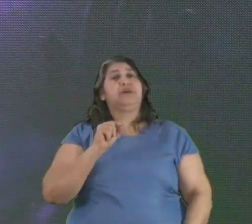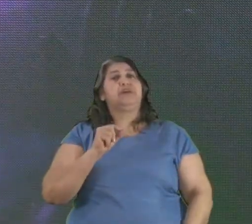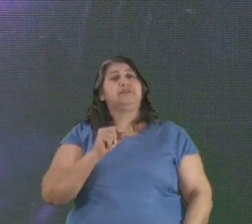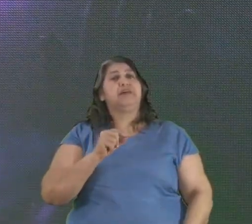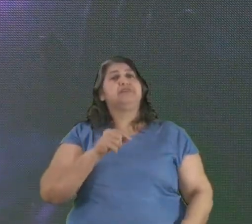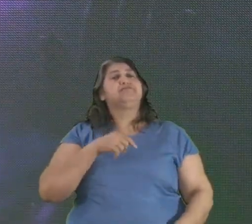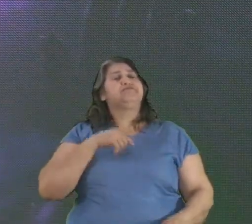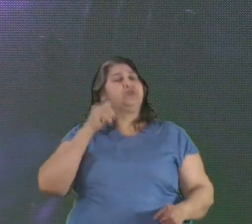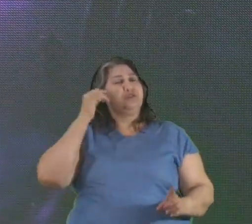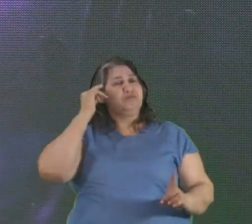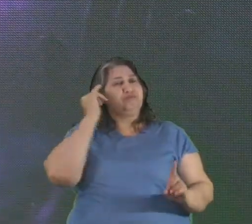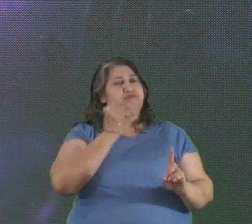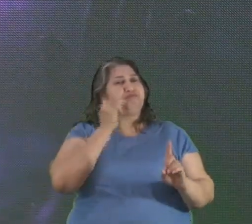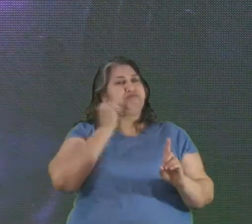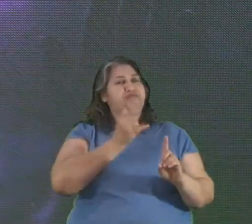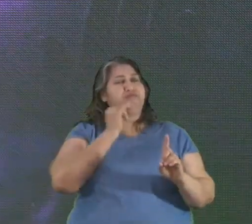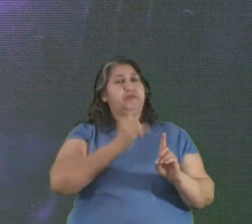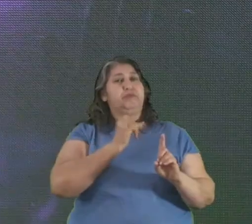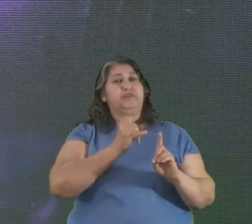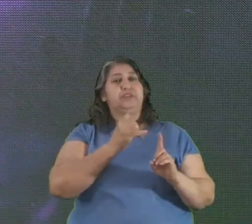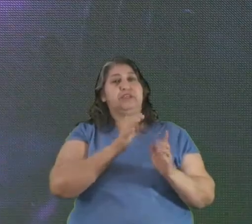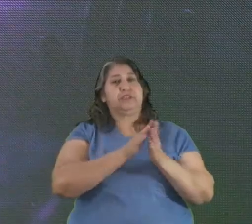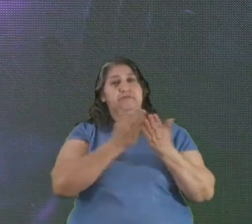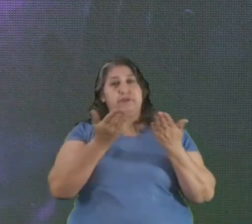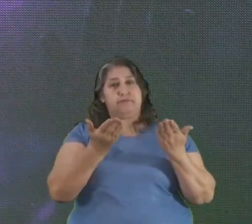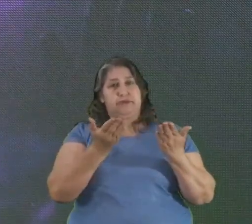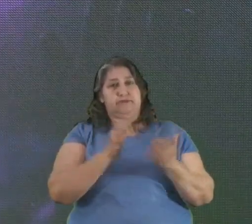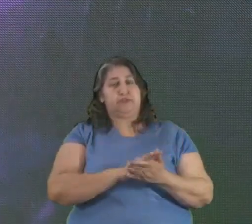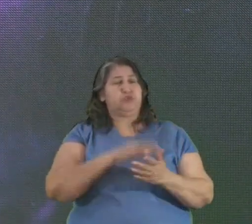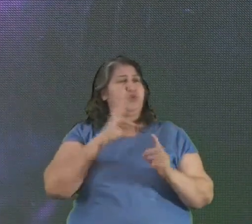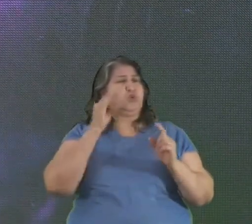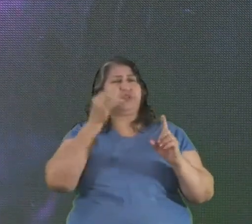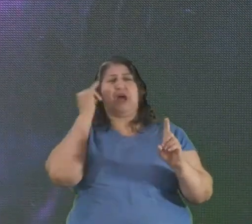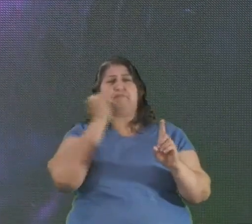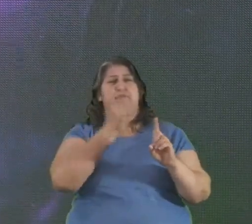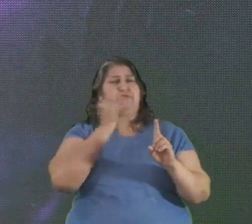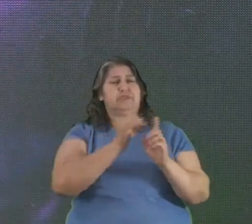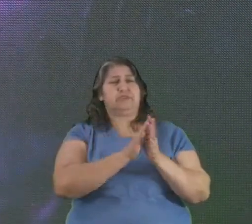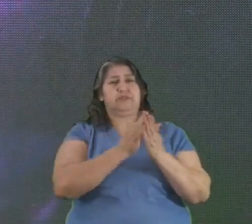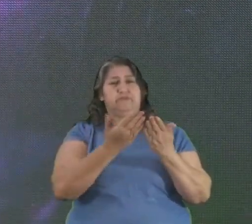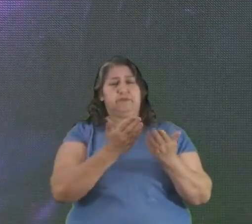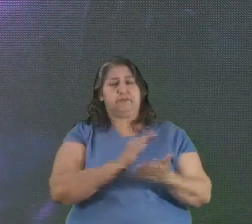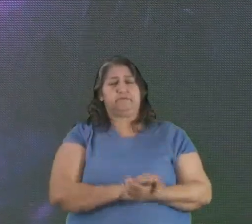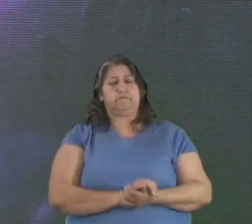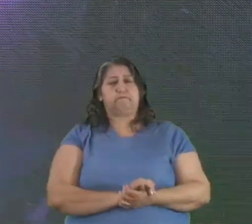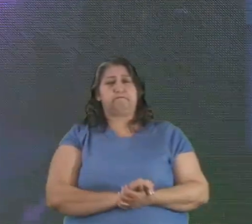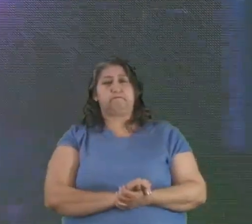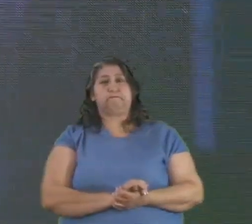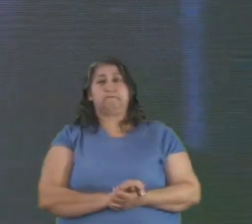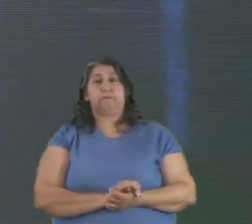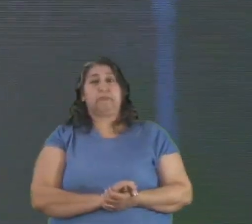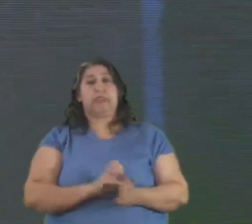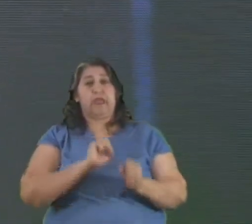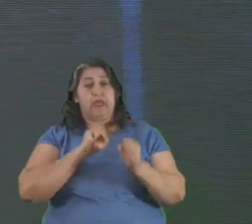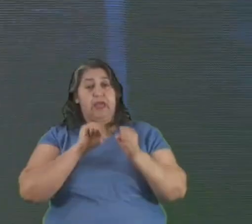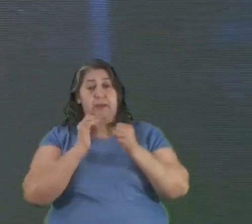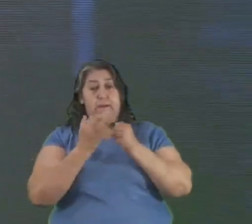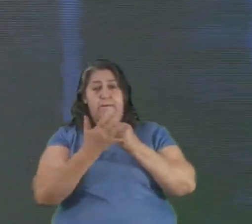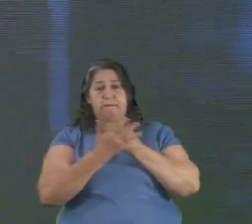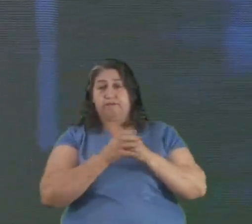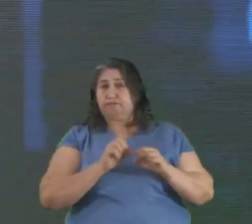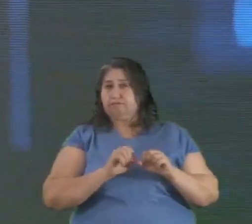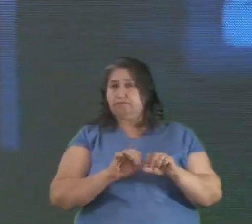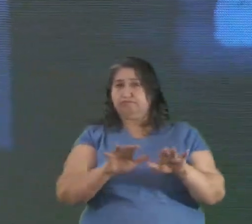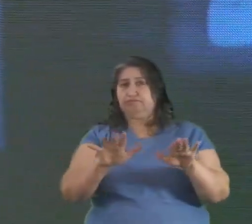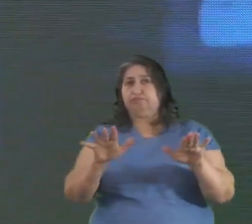bíblicas. Dois fatos, queridos, que são inéditos, que nos chamam a atenção: a pandemia do